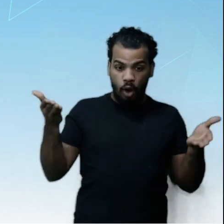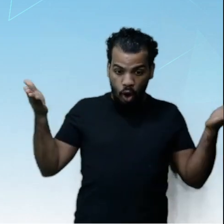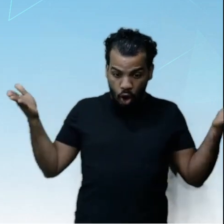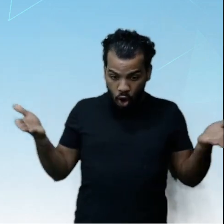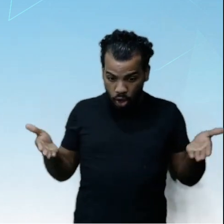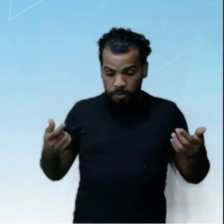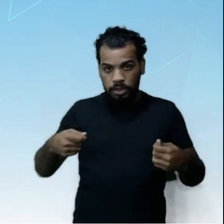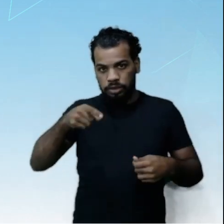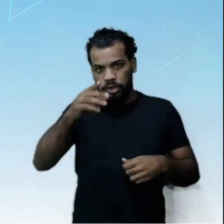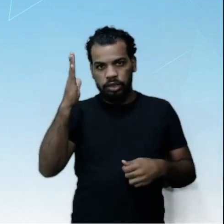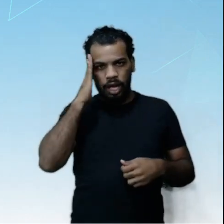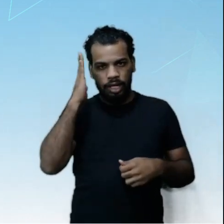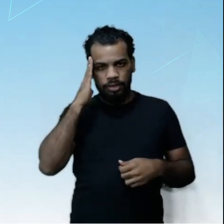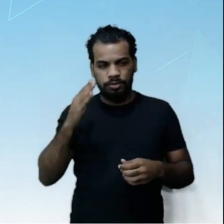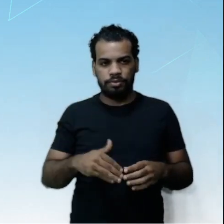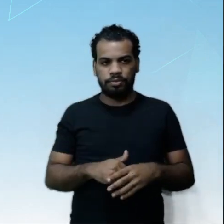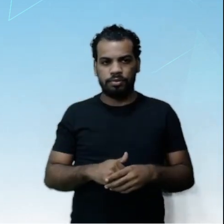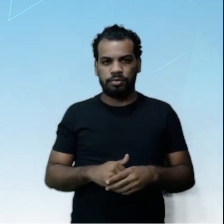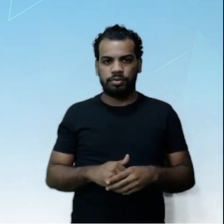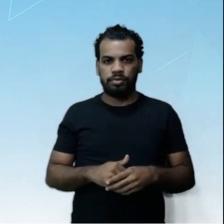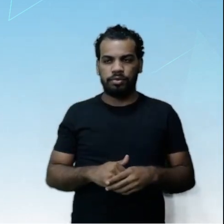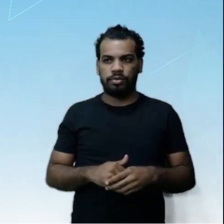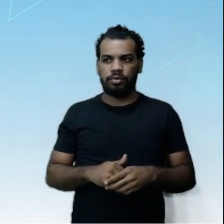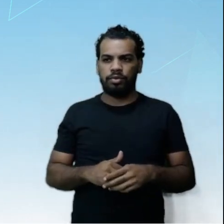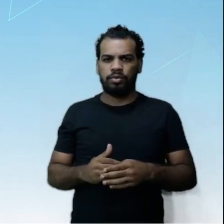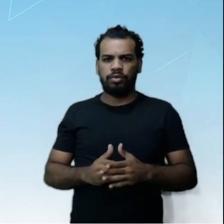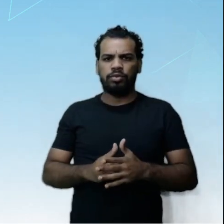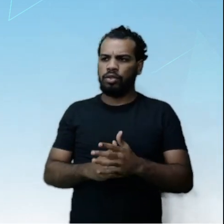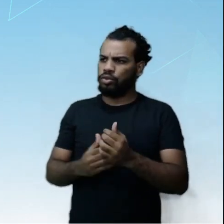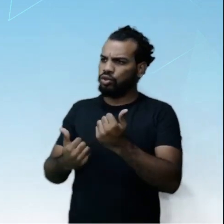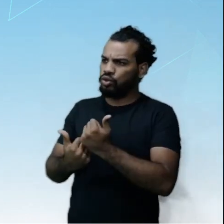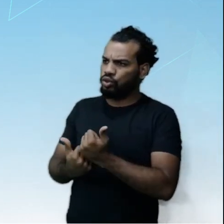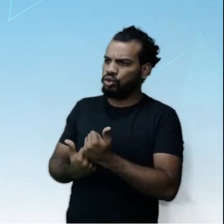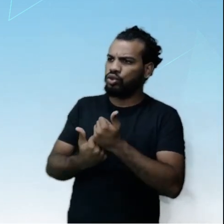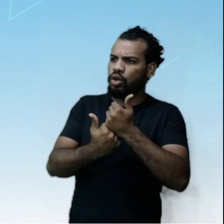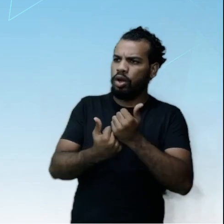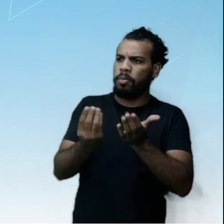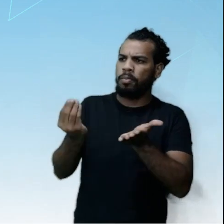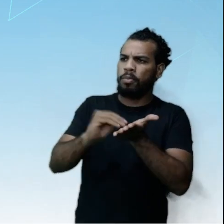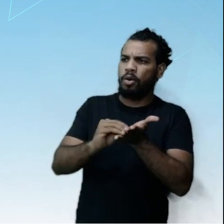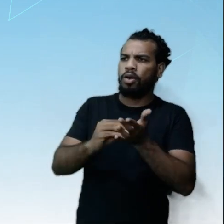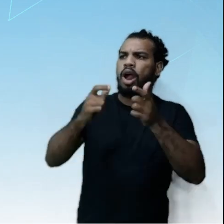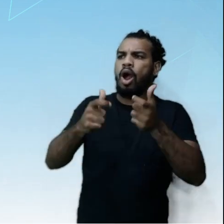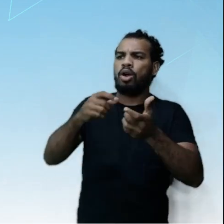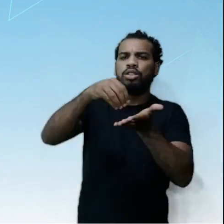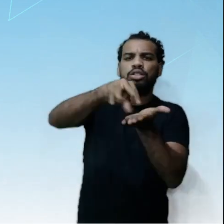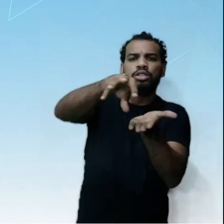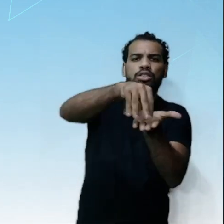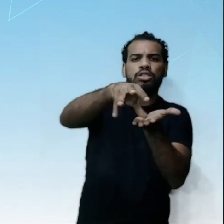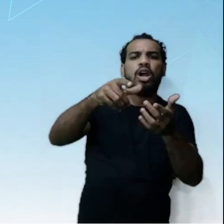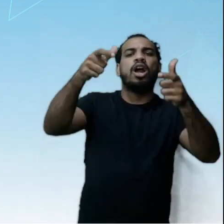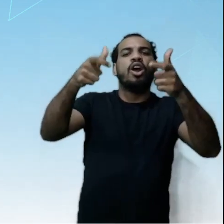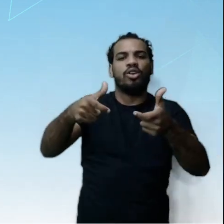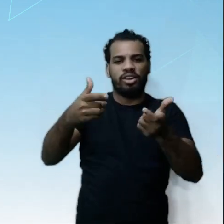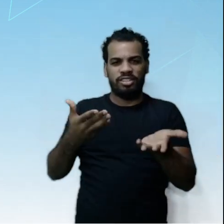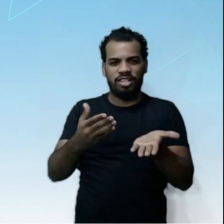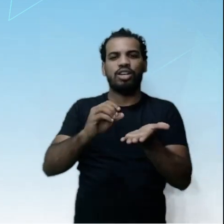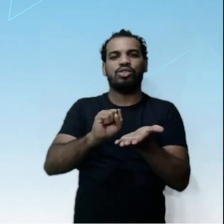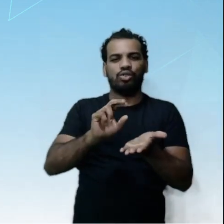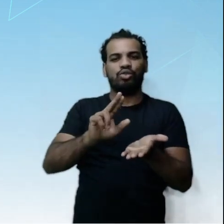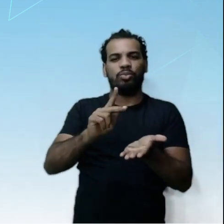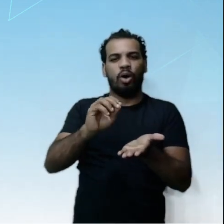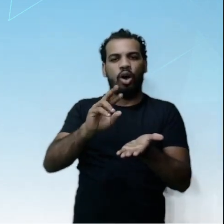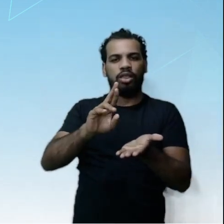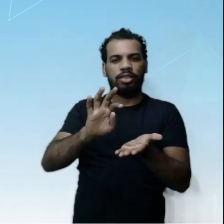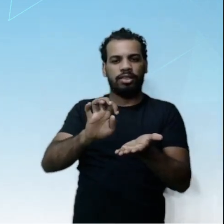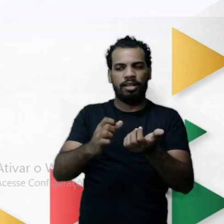você entenda: suporte é o portador do gênero, é o portador do texto, certo? Olha aqui, olha um exemplo